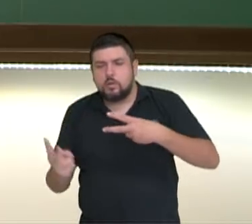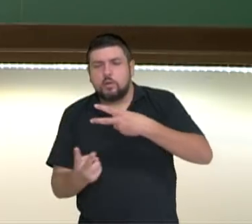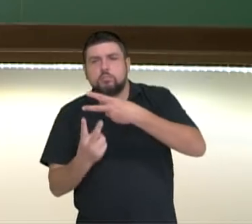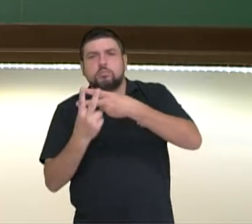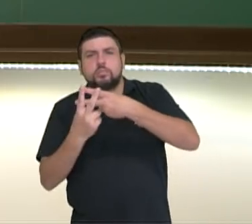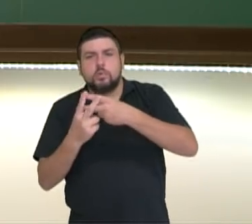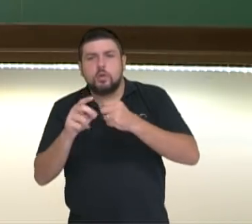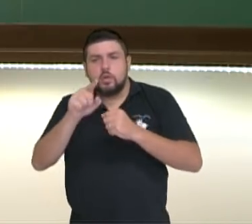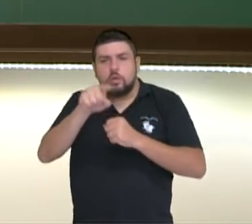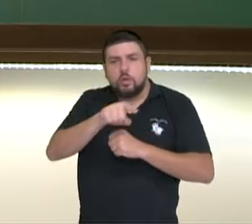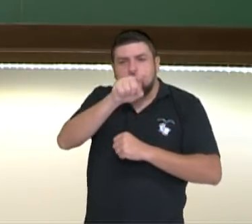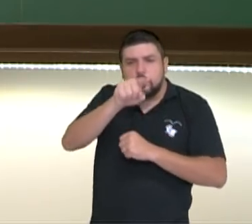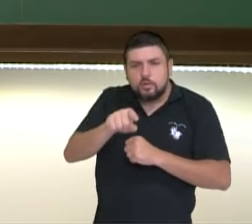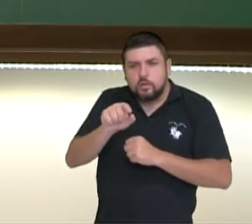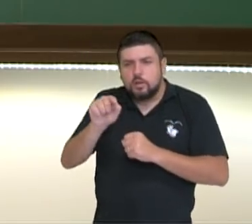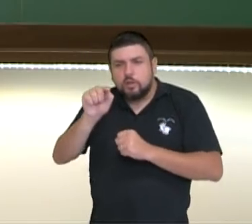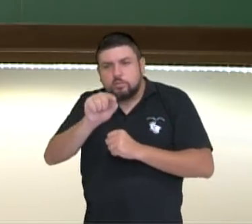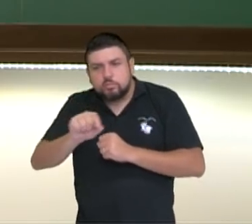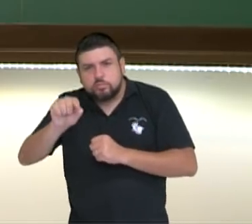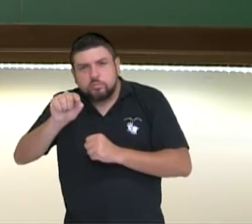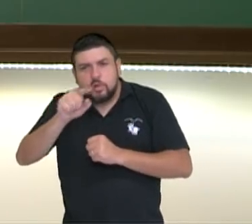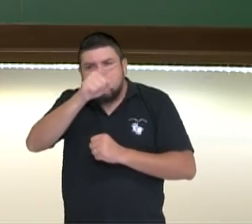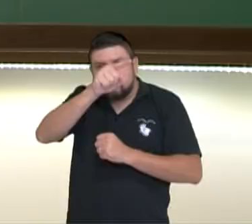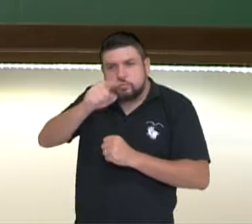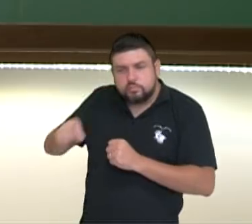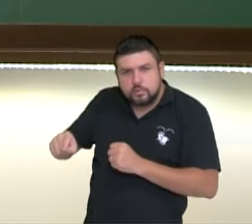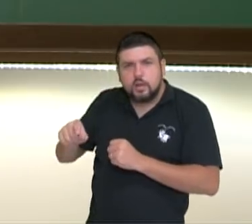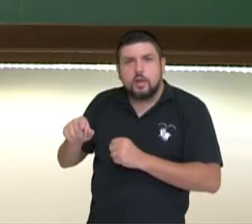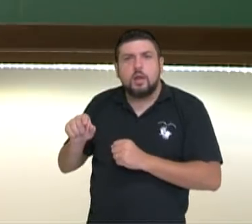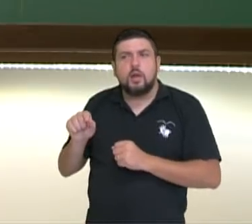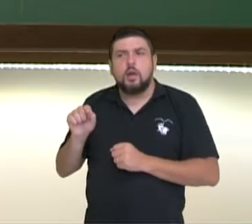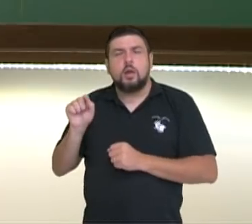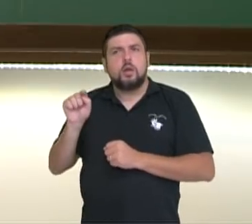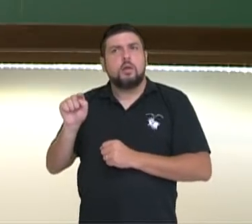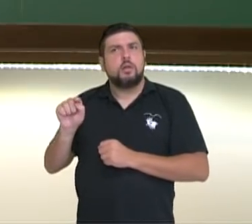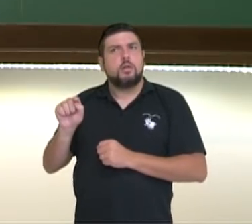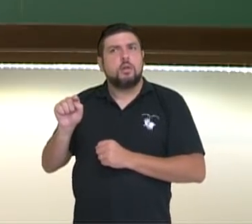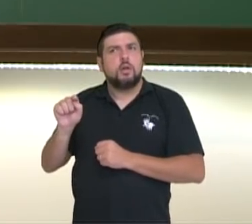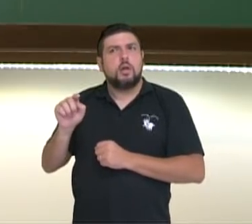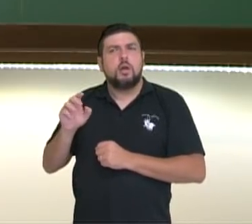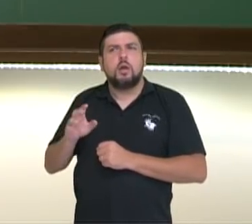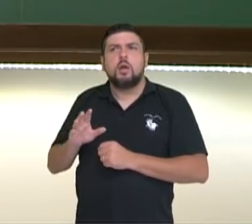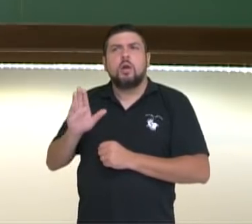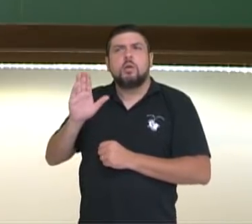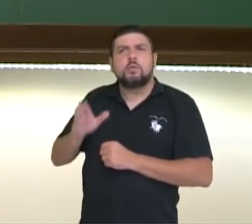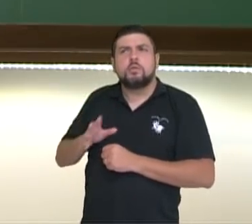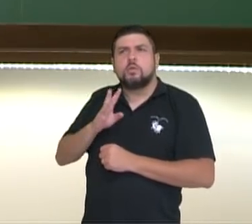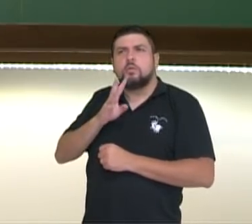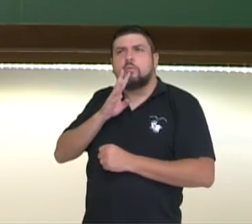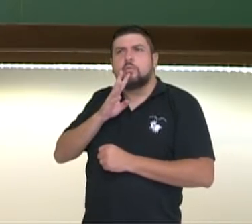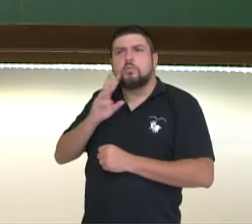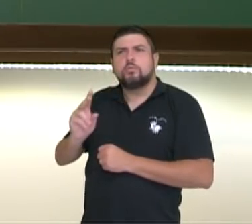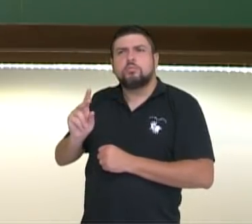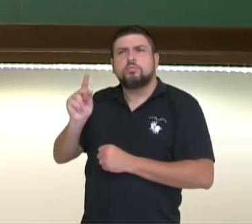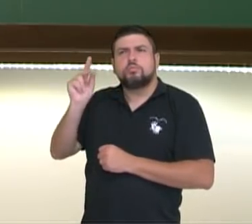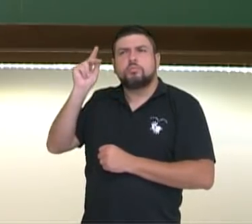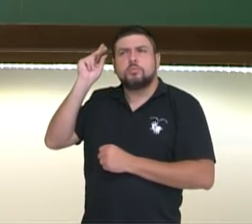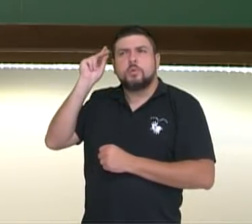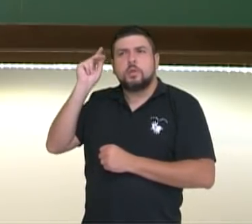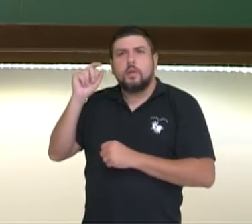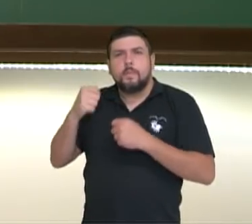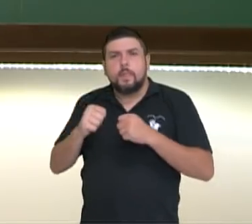de trios, eles na verdade, eles se inspiraram no nosso conhecido jogo da velha, aquele que nós temos que